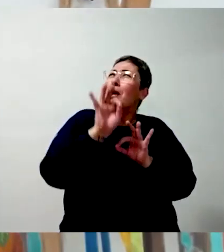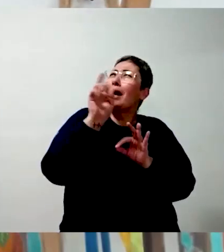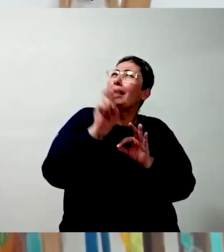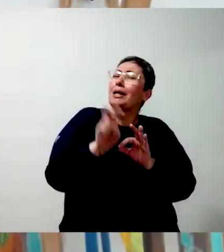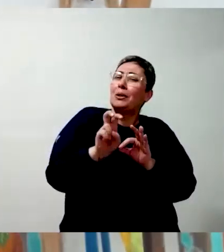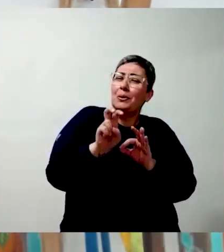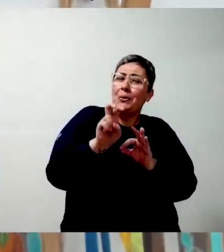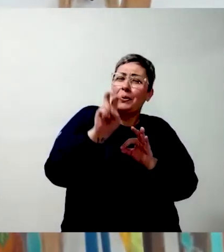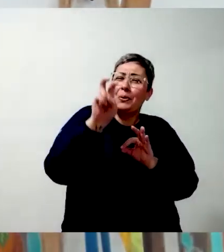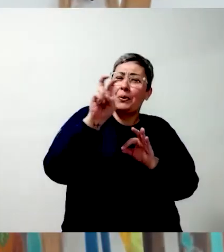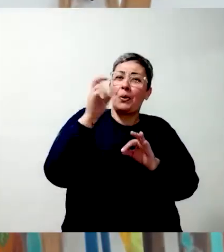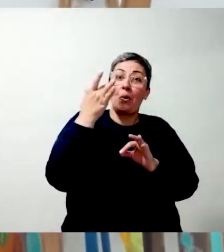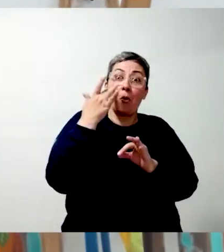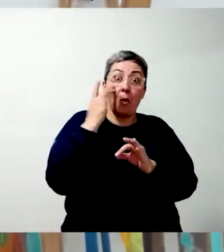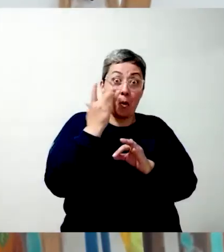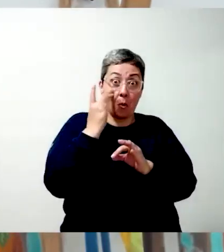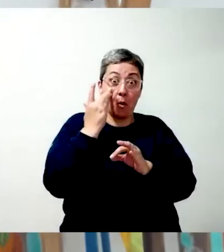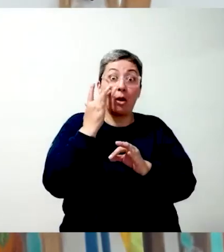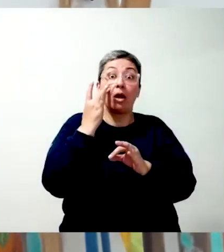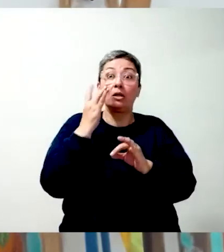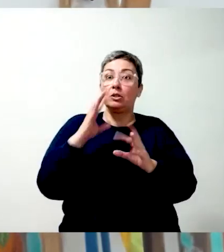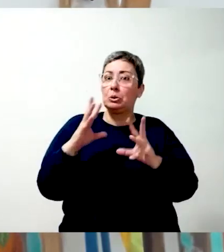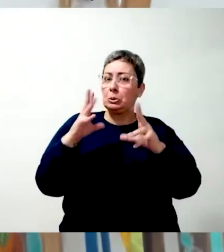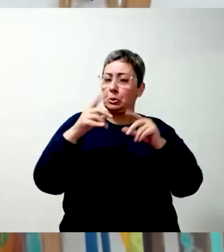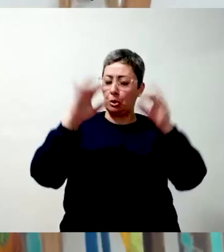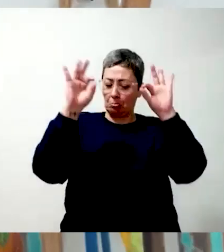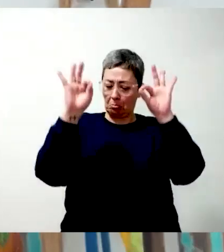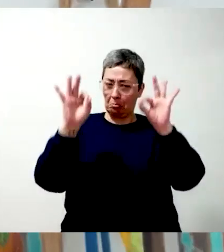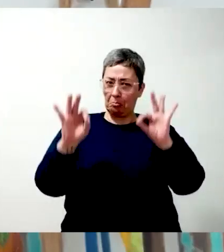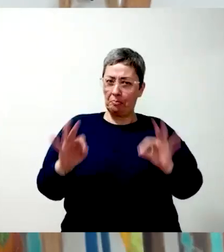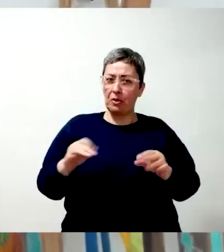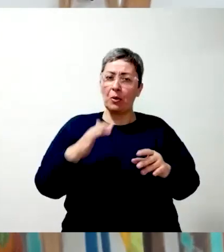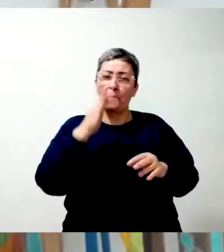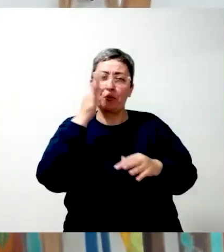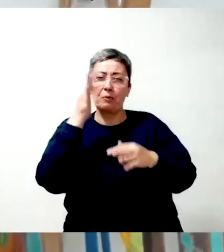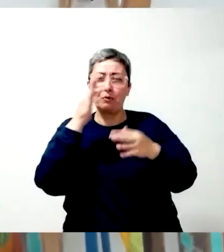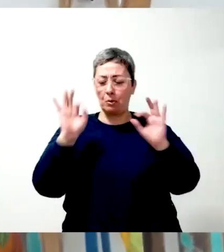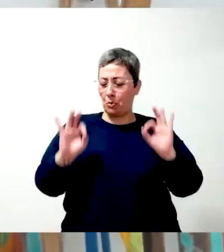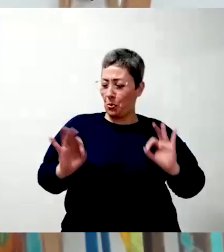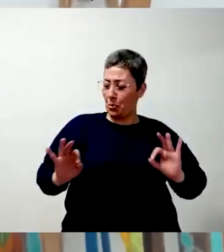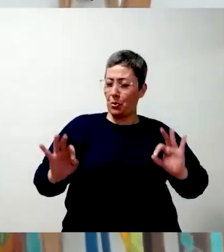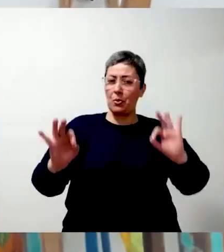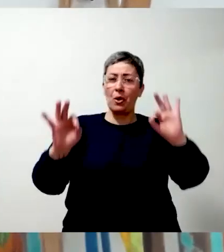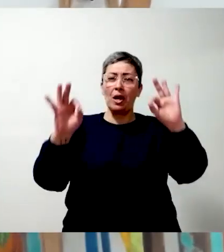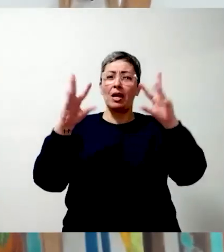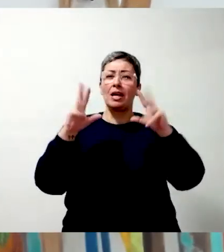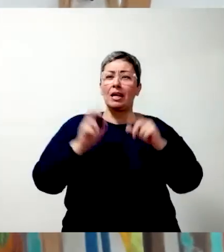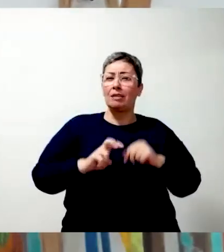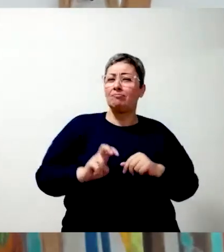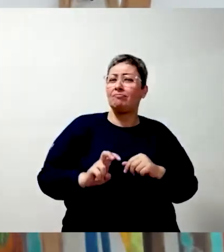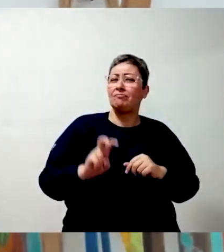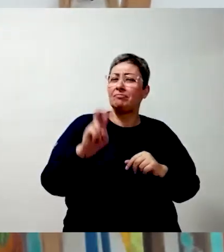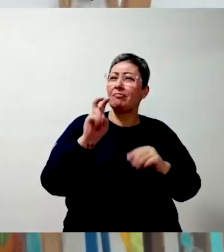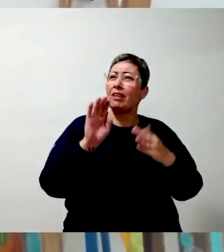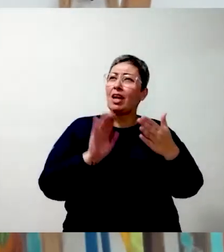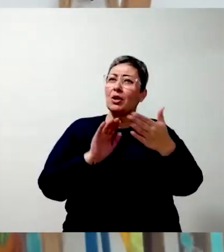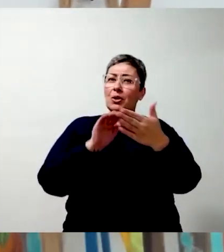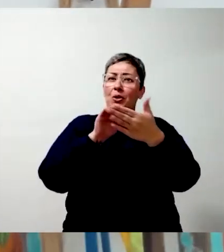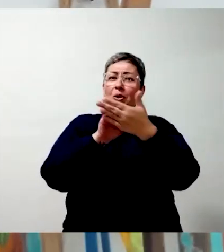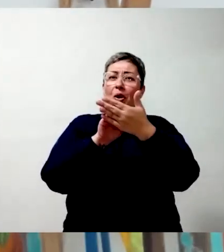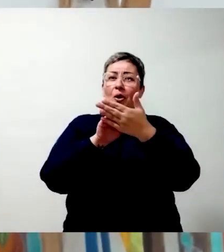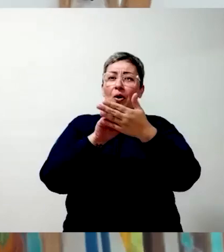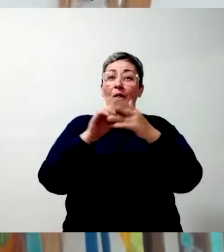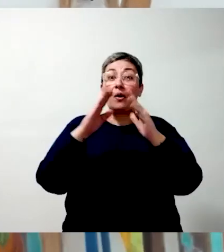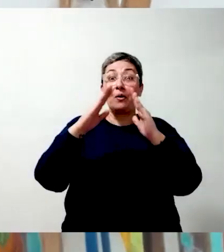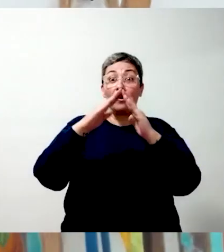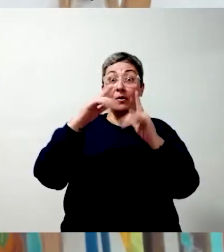escada comprida, uma escada de ouro, toda enfeitada de flores. E esta escada dava